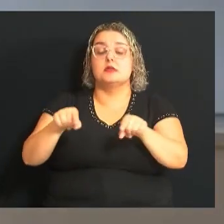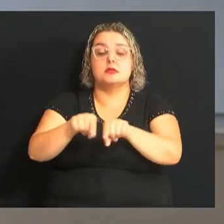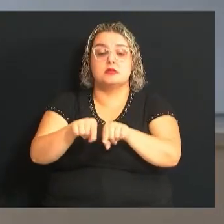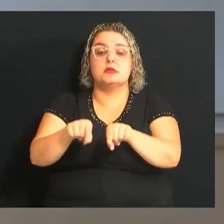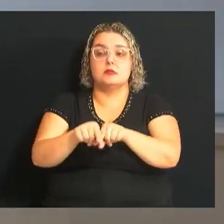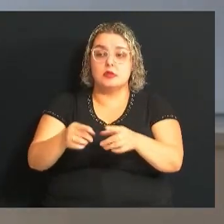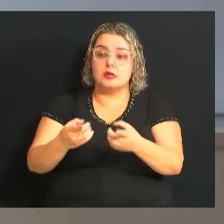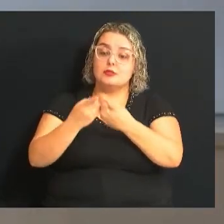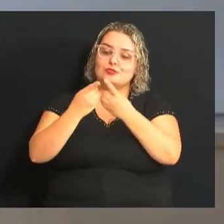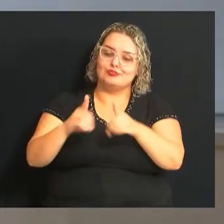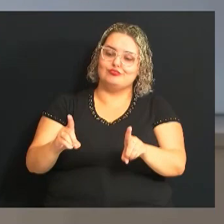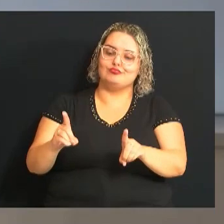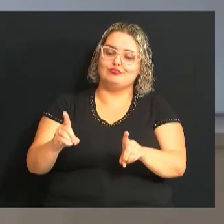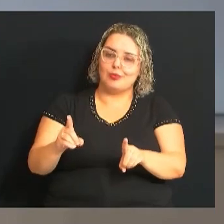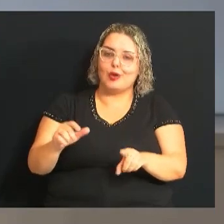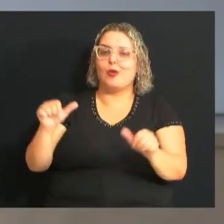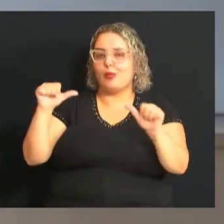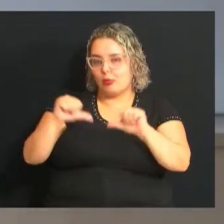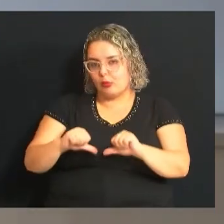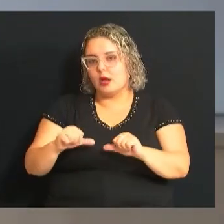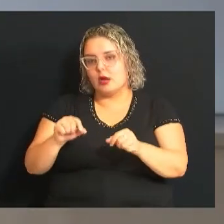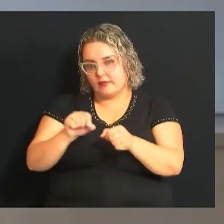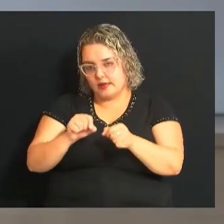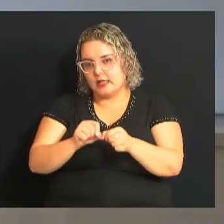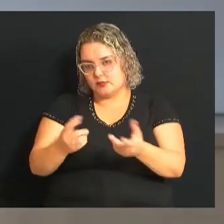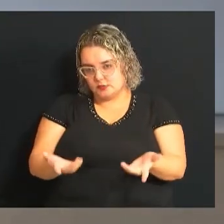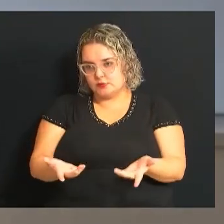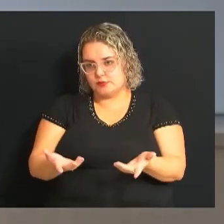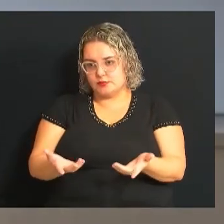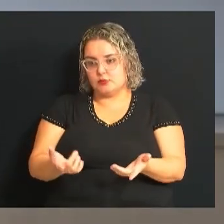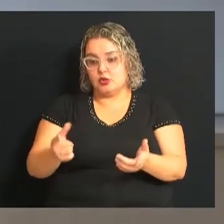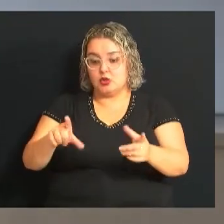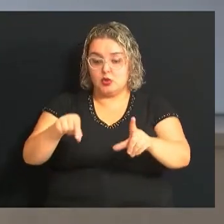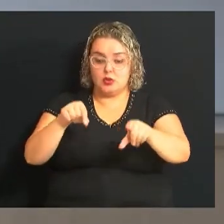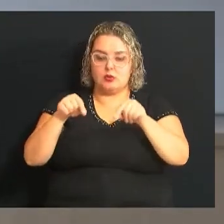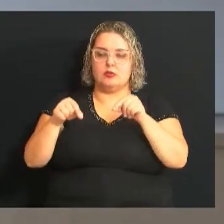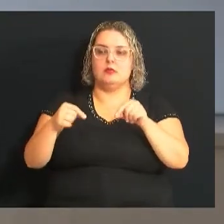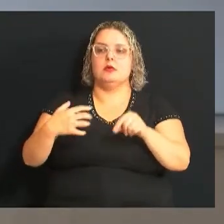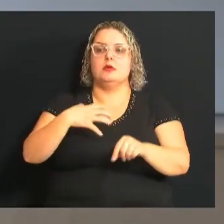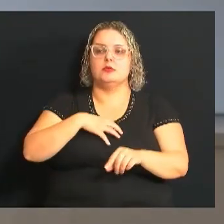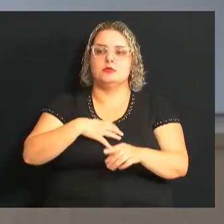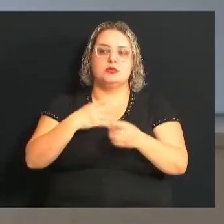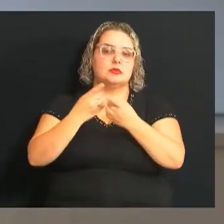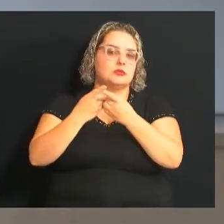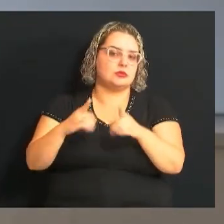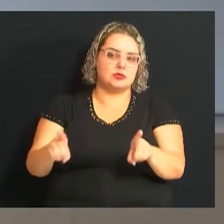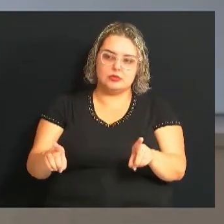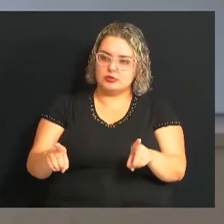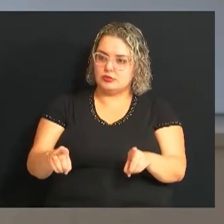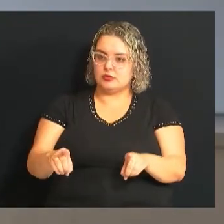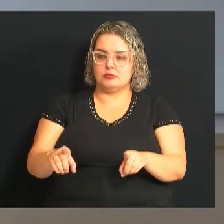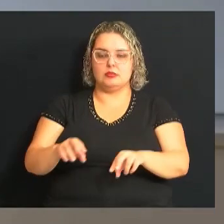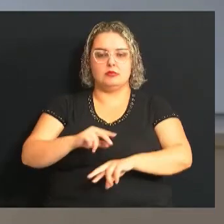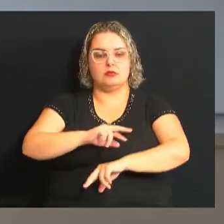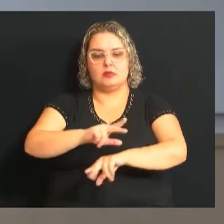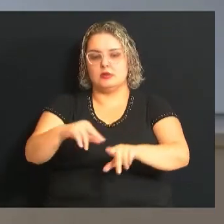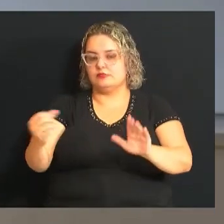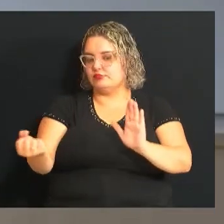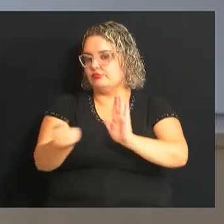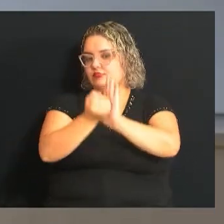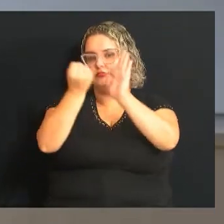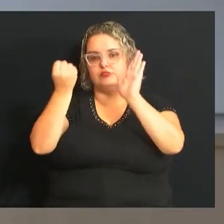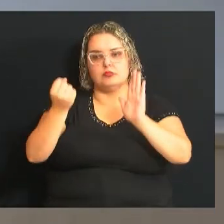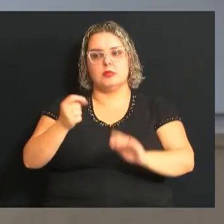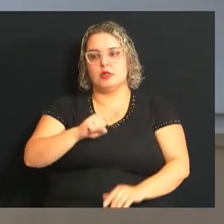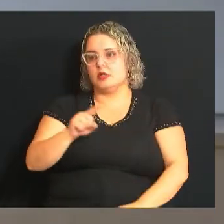divórcio mal feito. O que eu chamo de divórcio mal feito? Uma escolha de meio para se divorciar, que vai deixar muitas marcas e que não vai